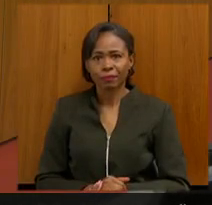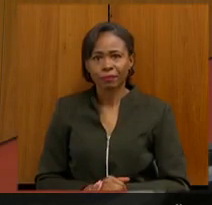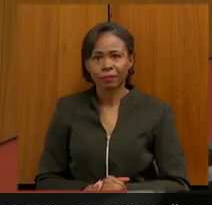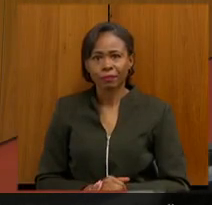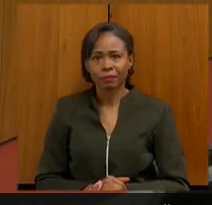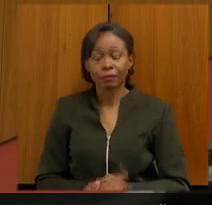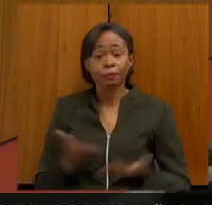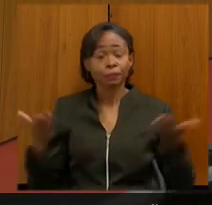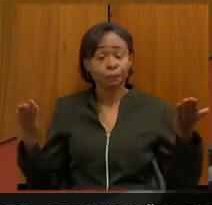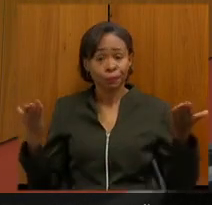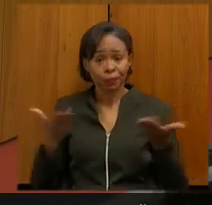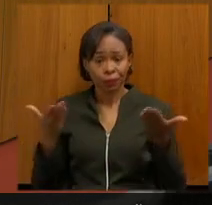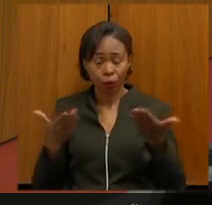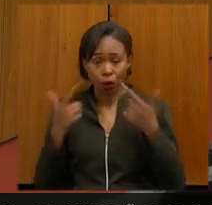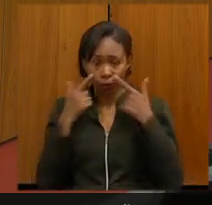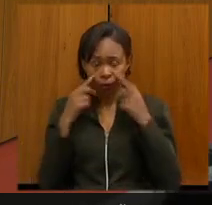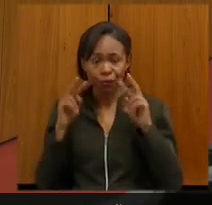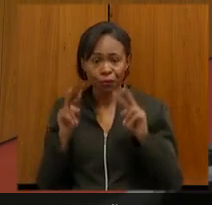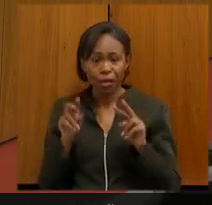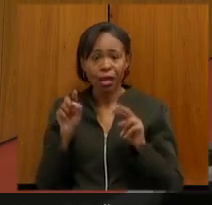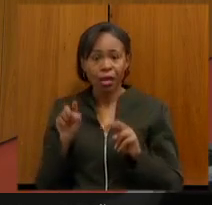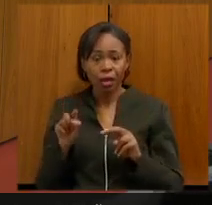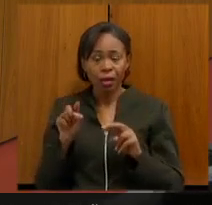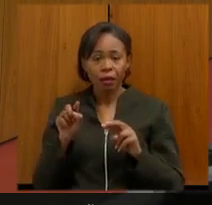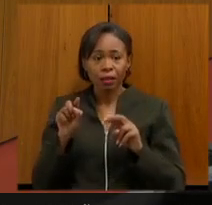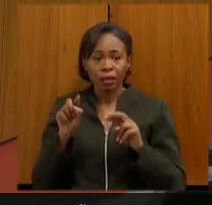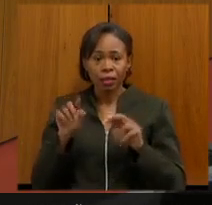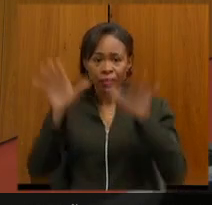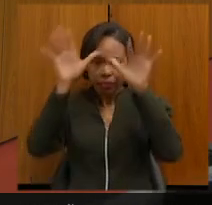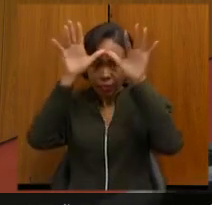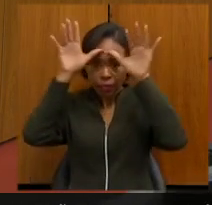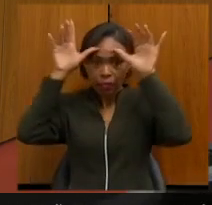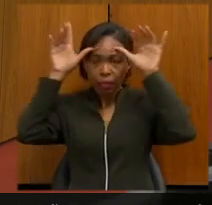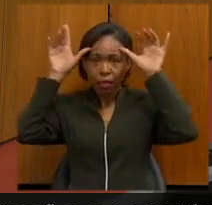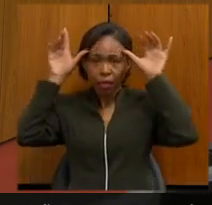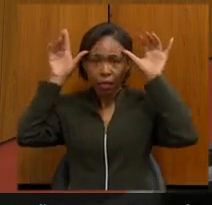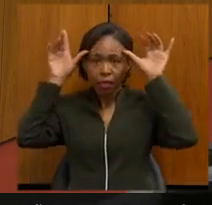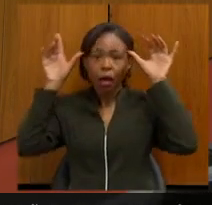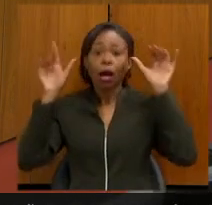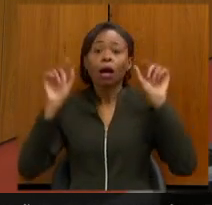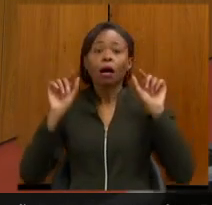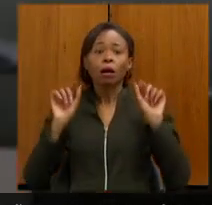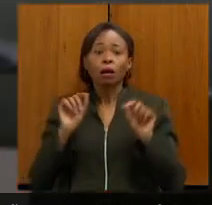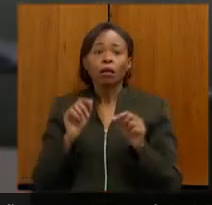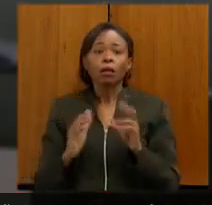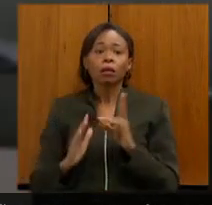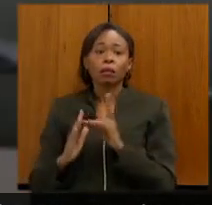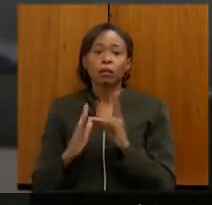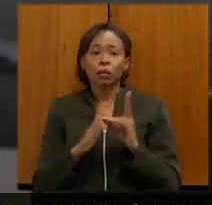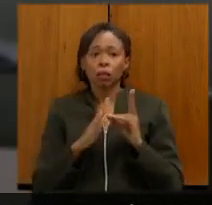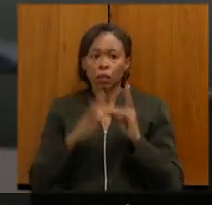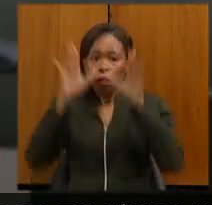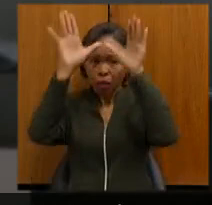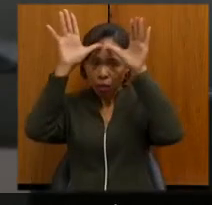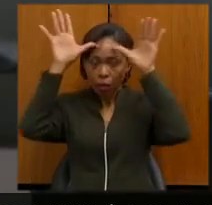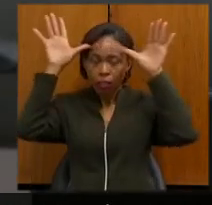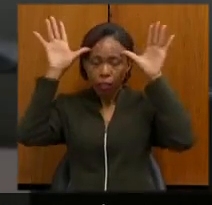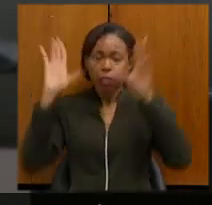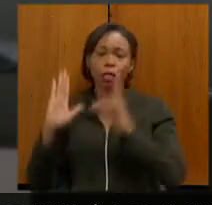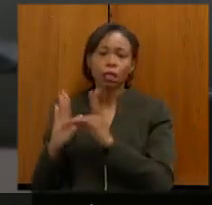vamos ouvir agora a Cacique Anália Aparecida da Silva liderança indígena tuxa